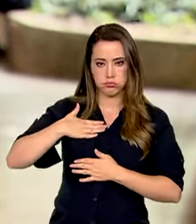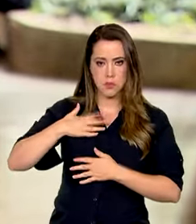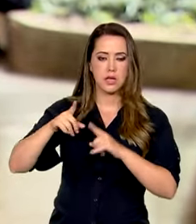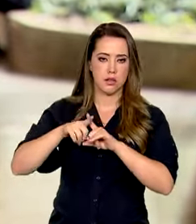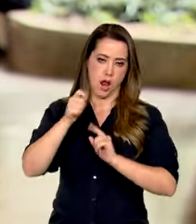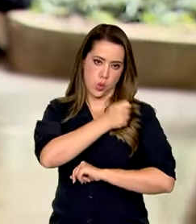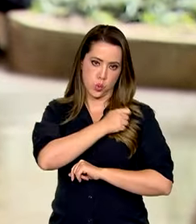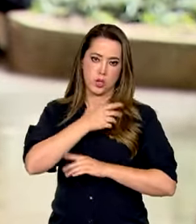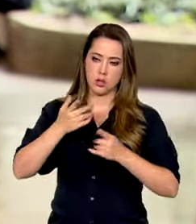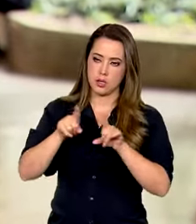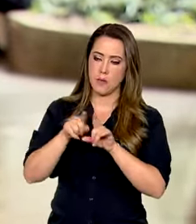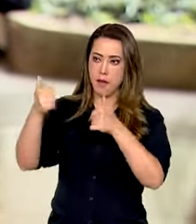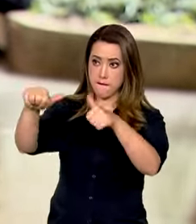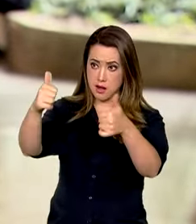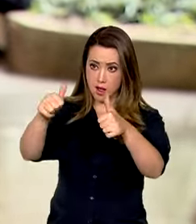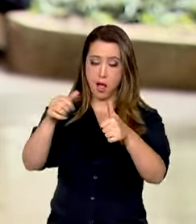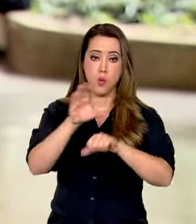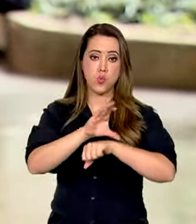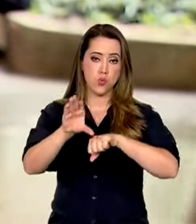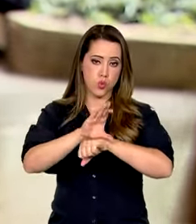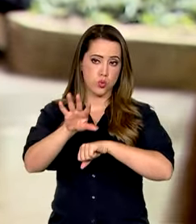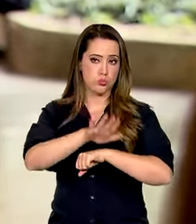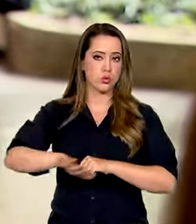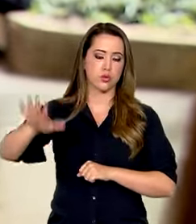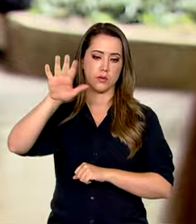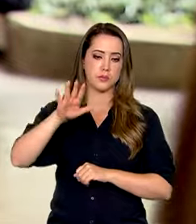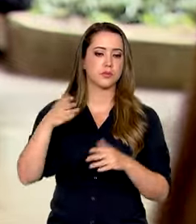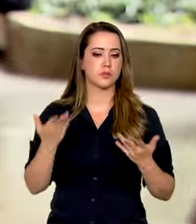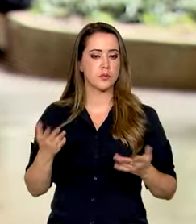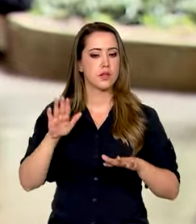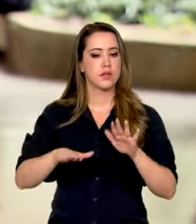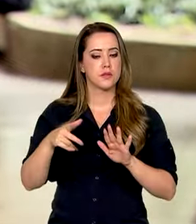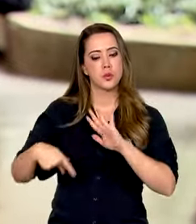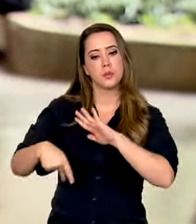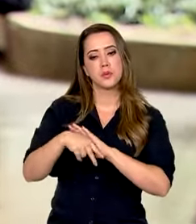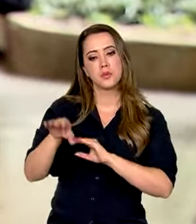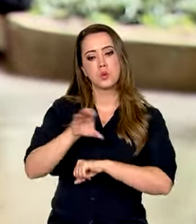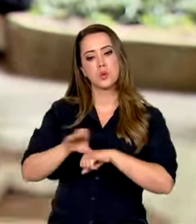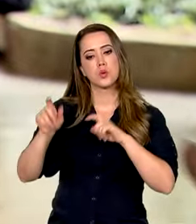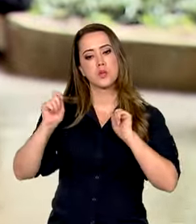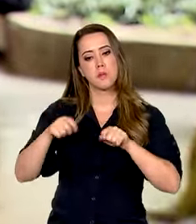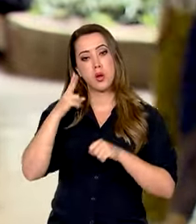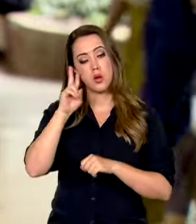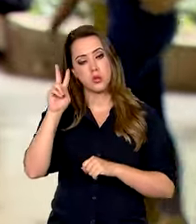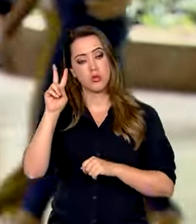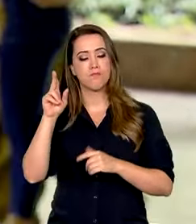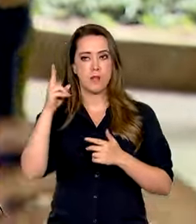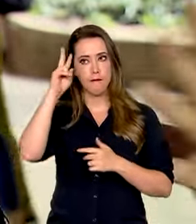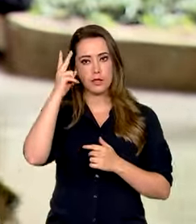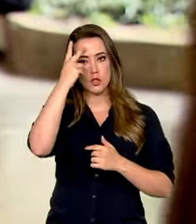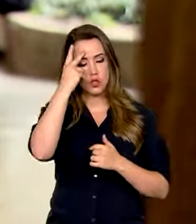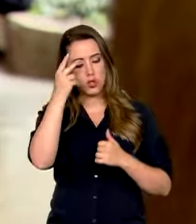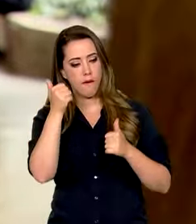avaliar o o desempenho do curso de uma forma geral e até pro próprio curso que pode rever os parâmetros